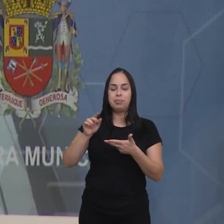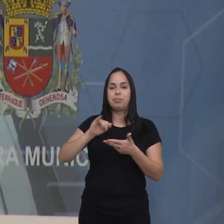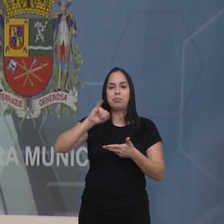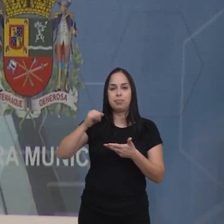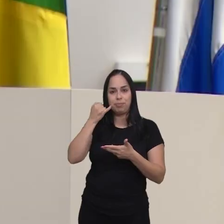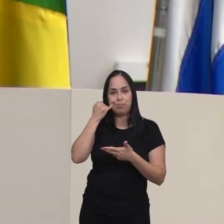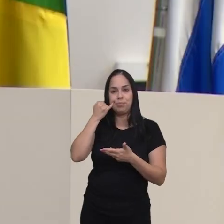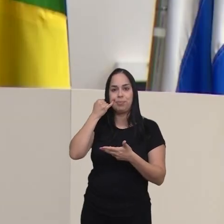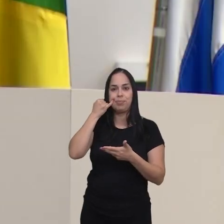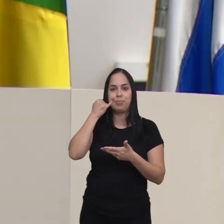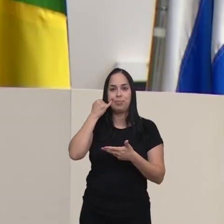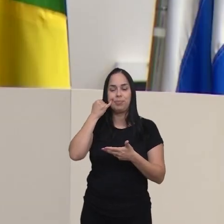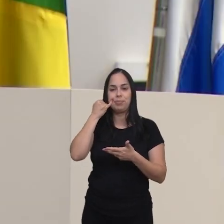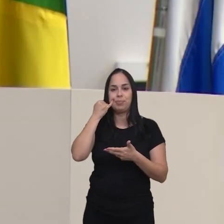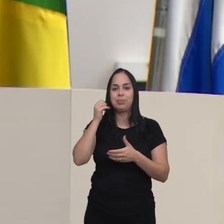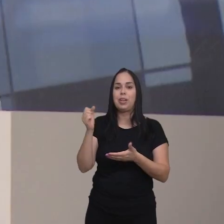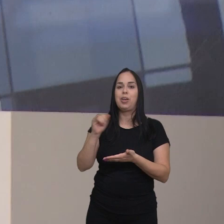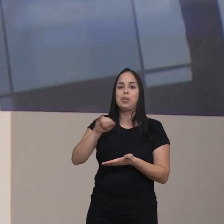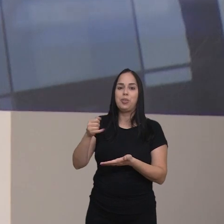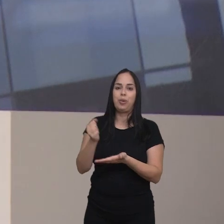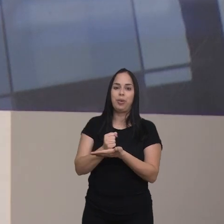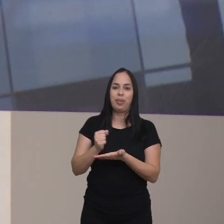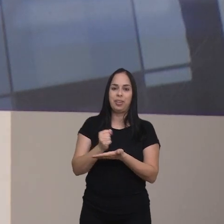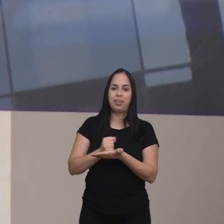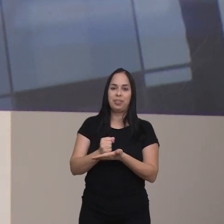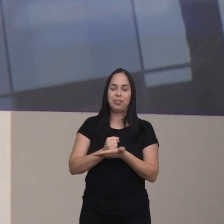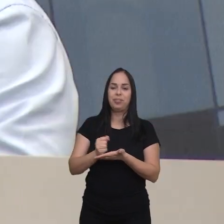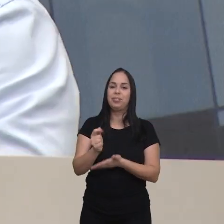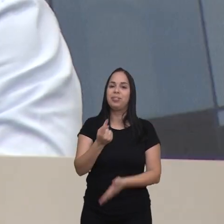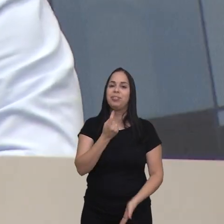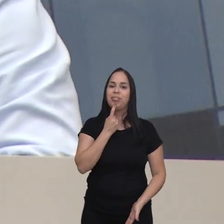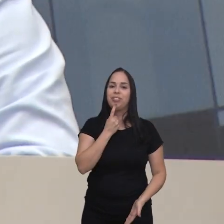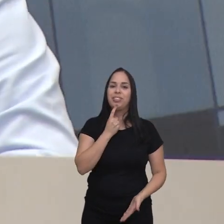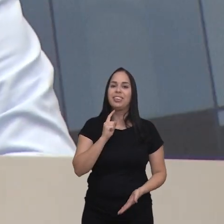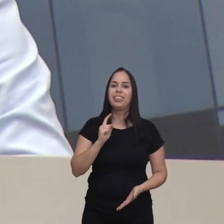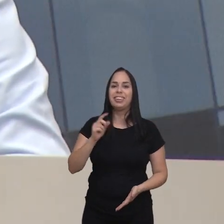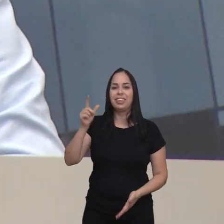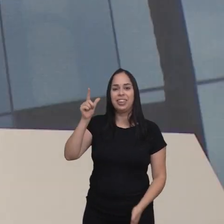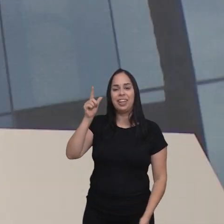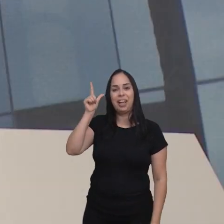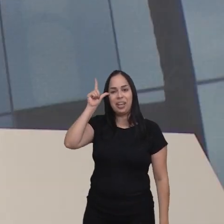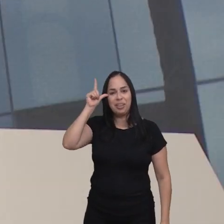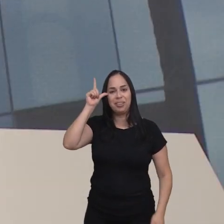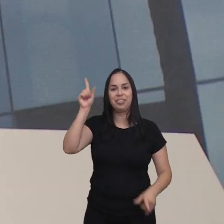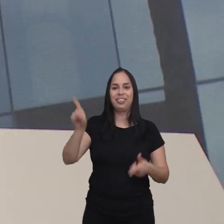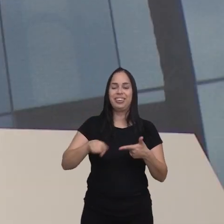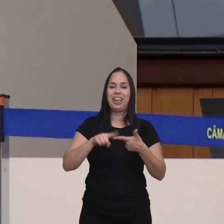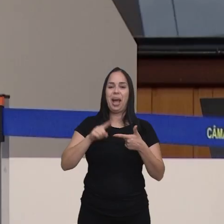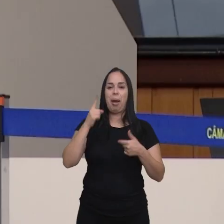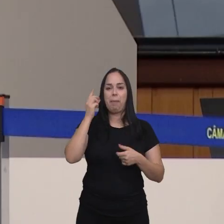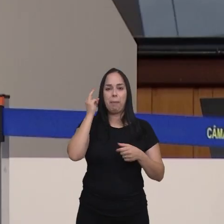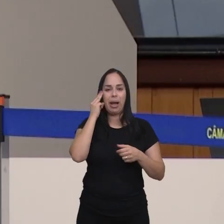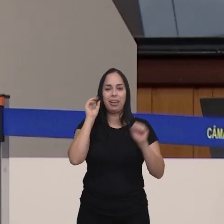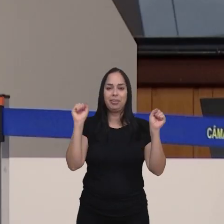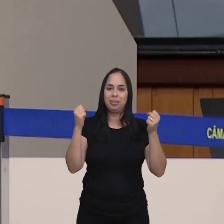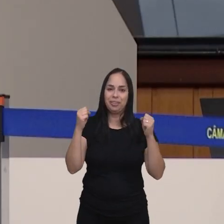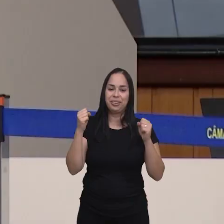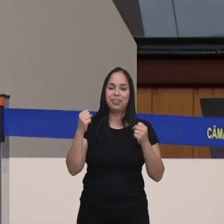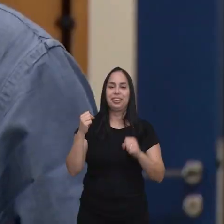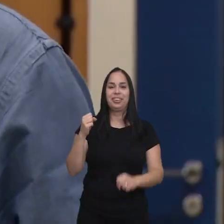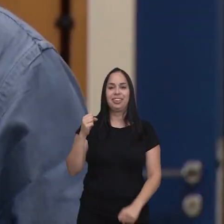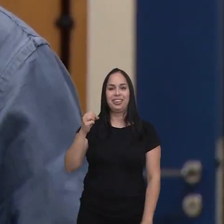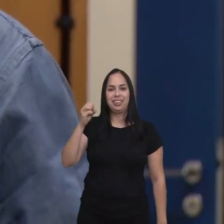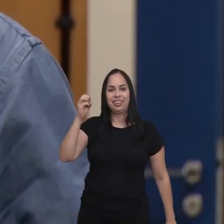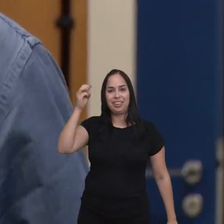Fernando Petiti, Juliana Fraga, Júnior da Farmácia, Juvenil Silvério, Lino Bispo, Marcão da